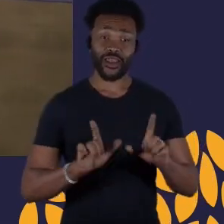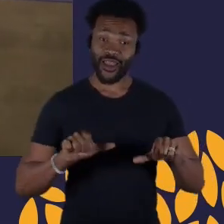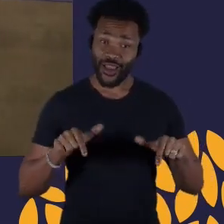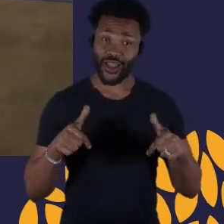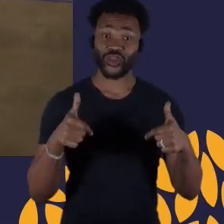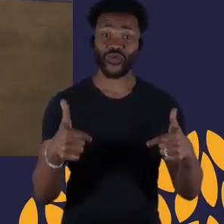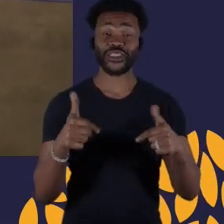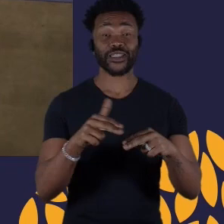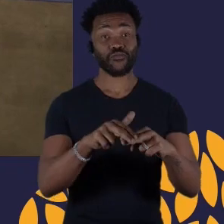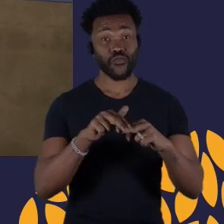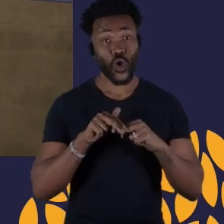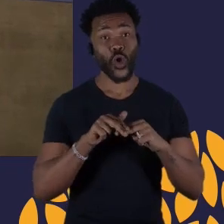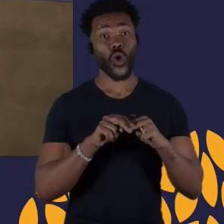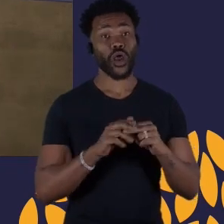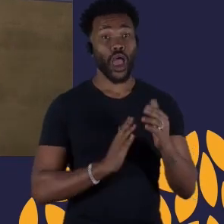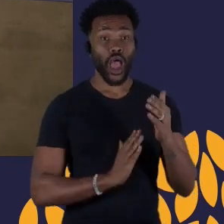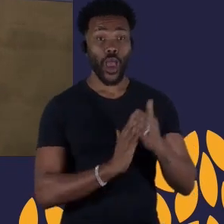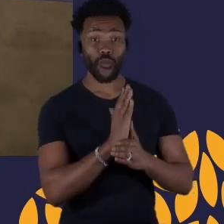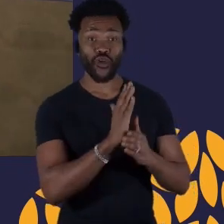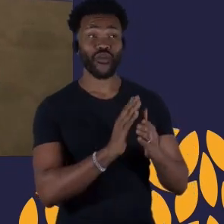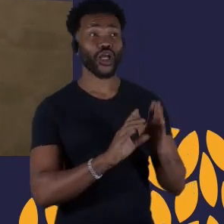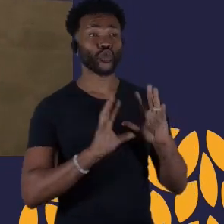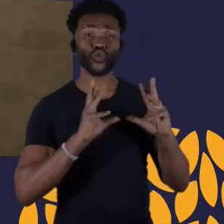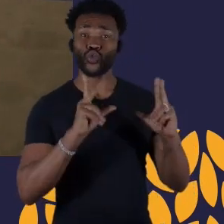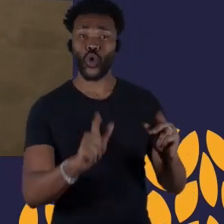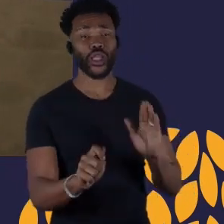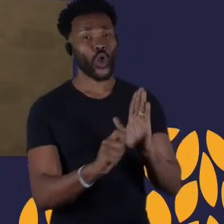ativista pela legalização de todas as